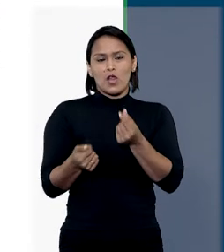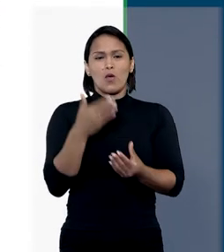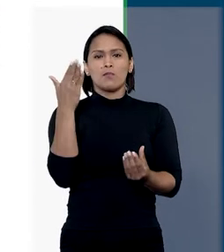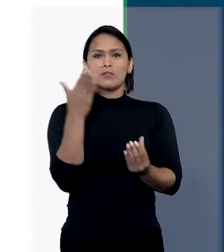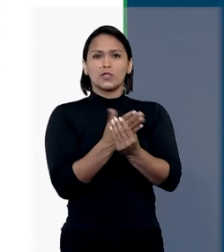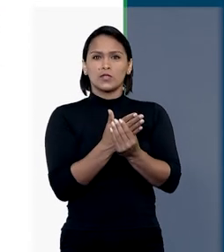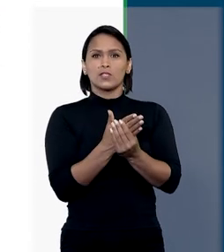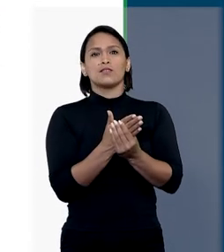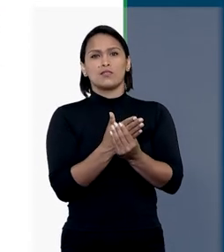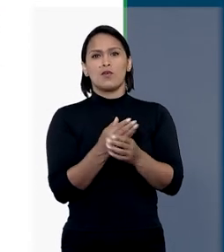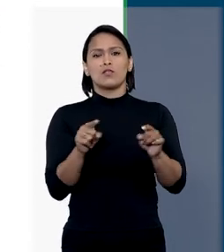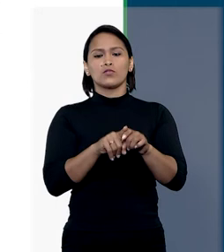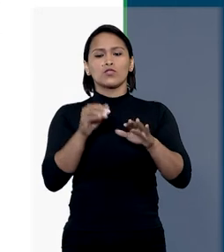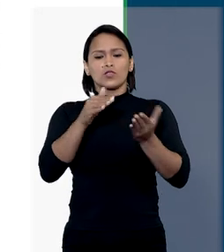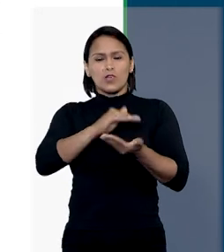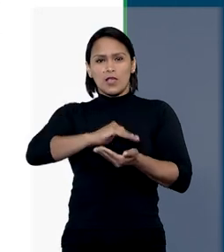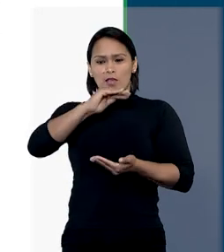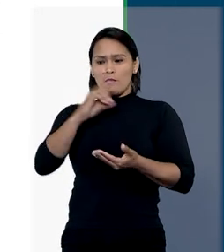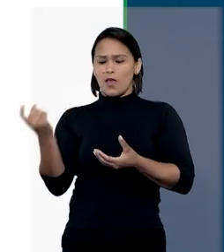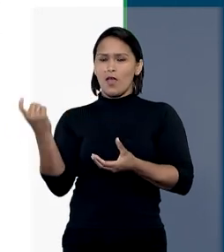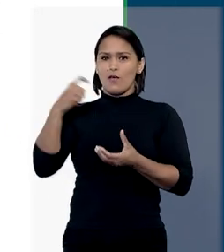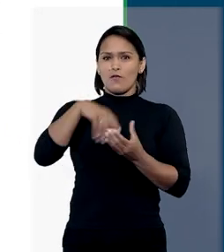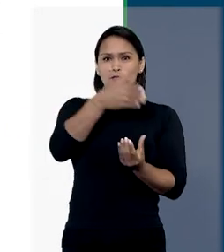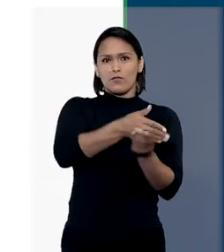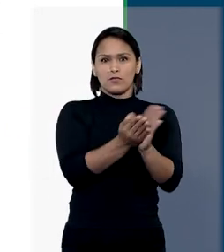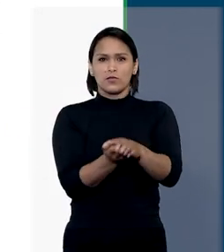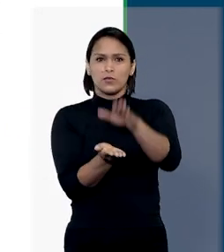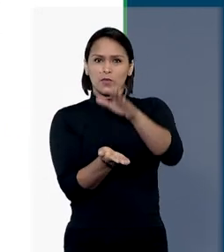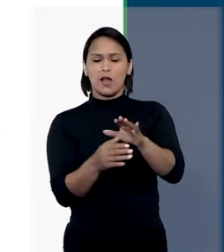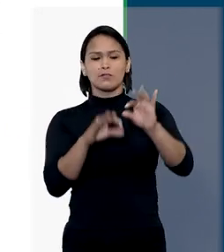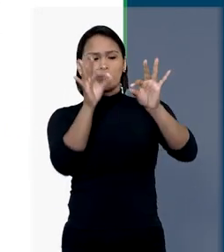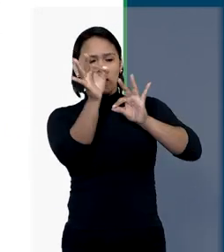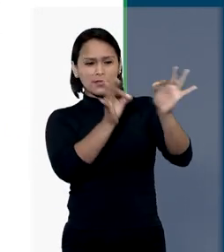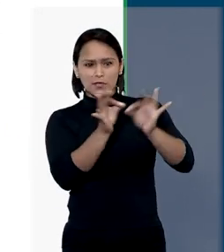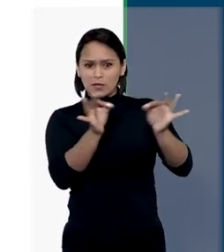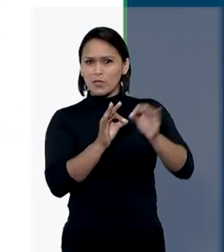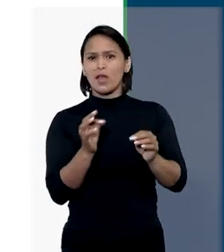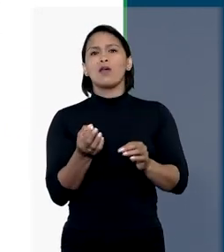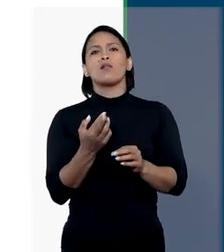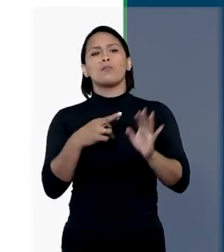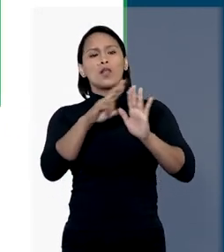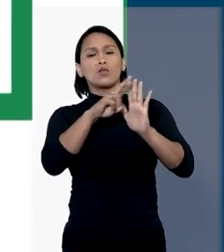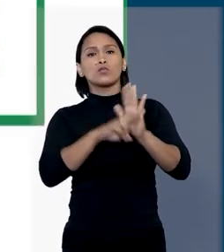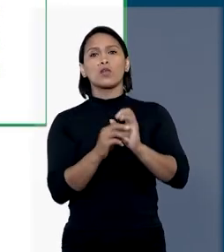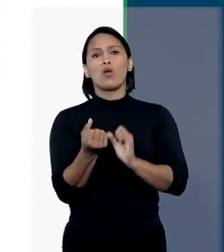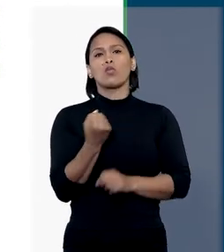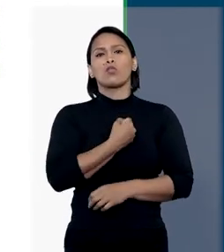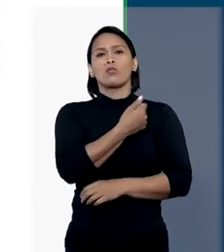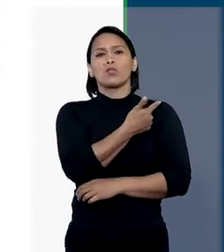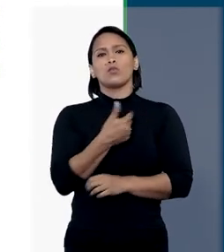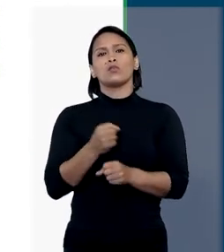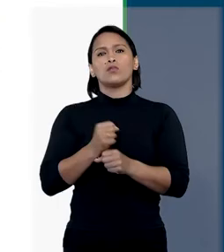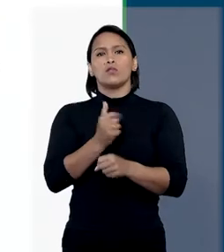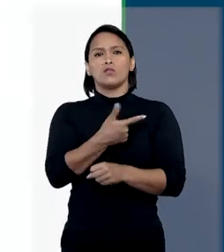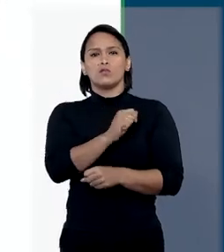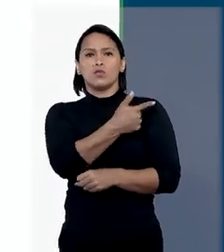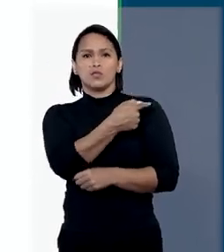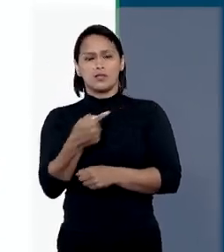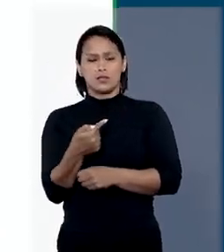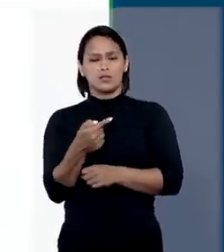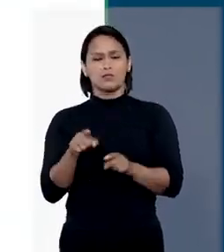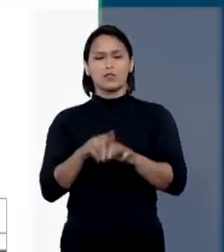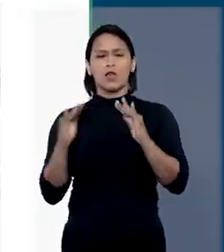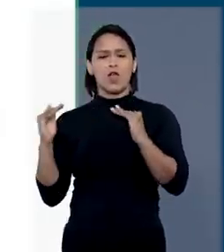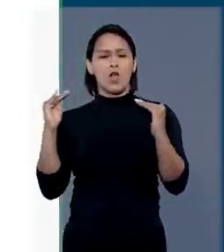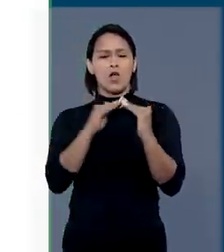custas processuais, de porte de remessa e retorno de autos é disciplinado pela Resolução nº 2 de